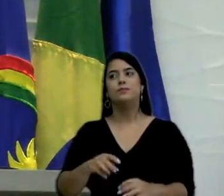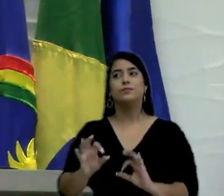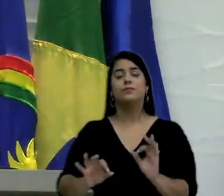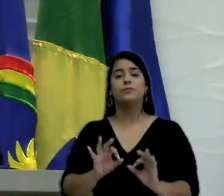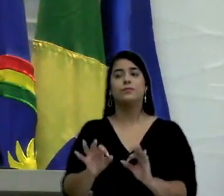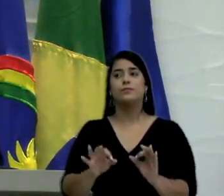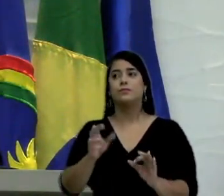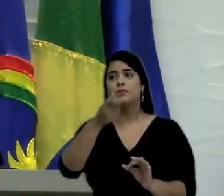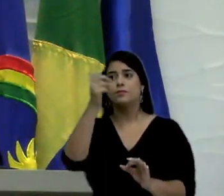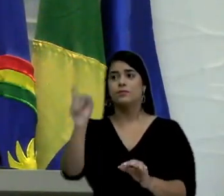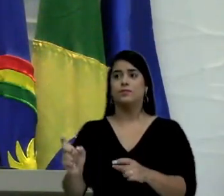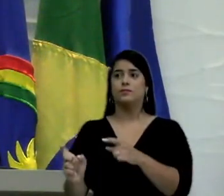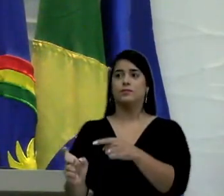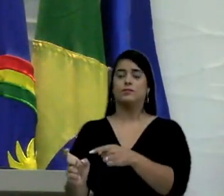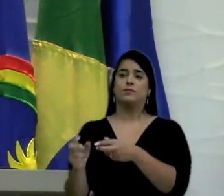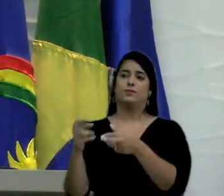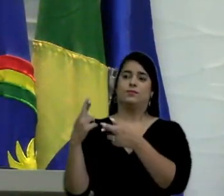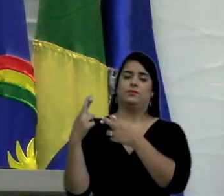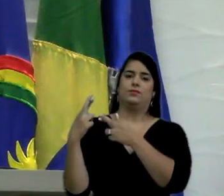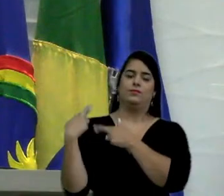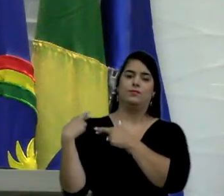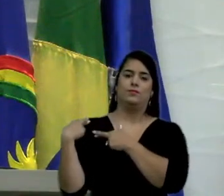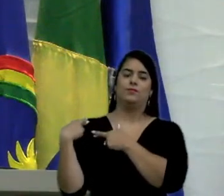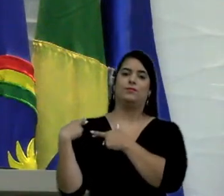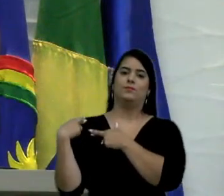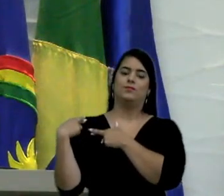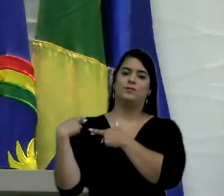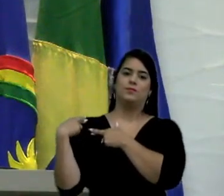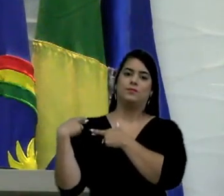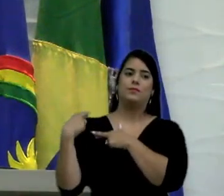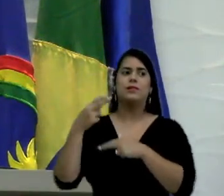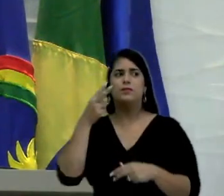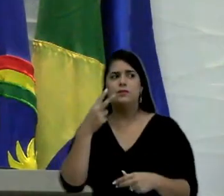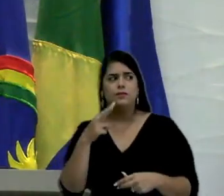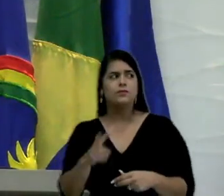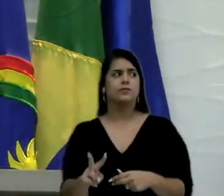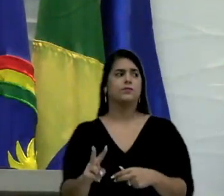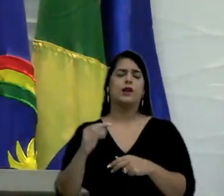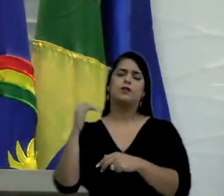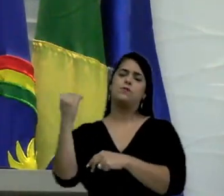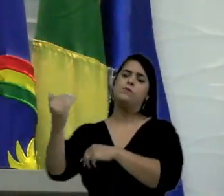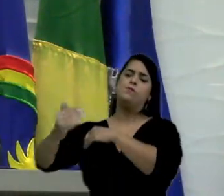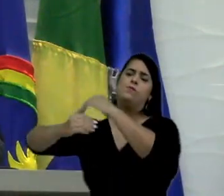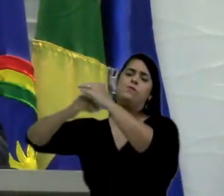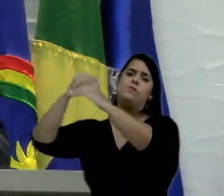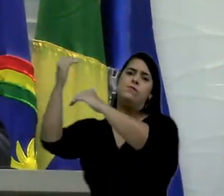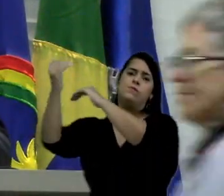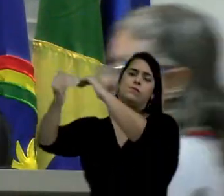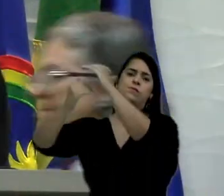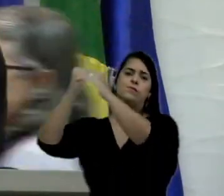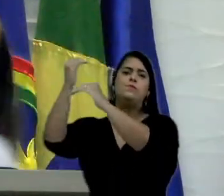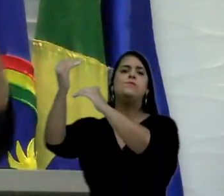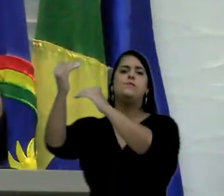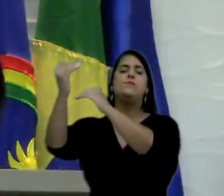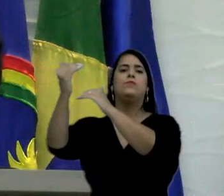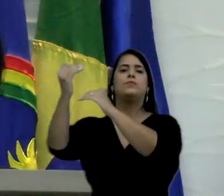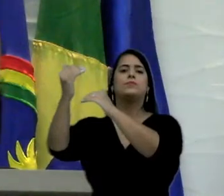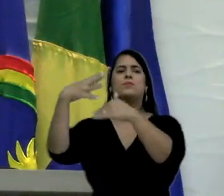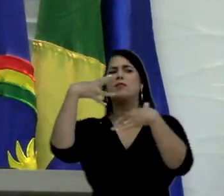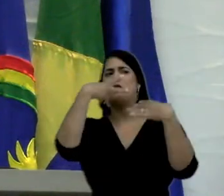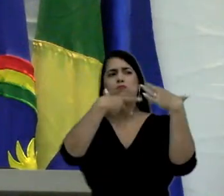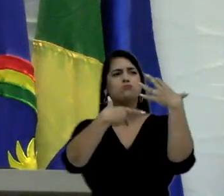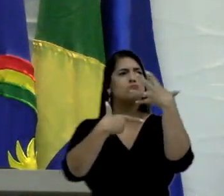altura é nós vemos o desempenho o crescimento a estética